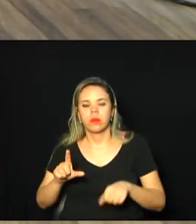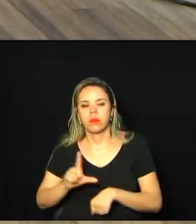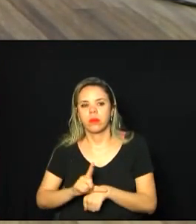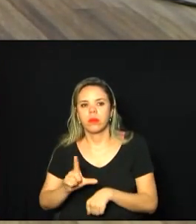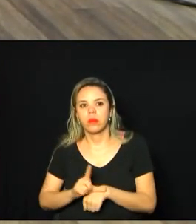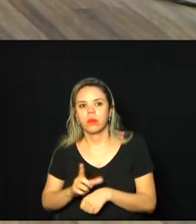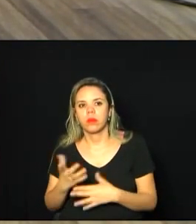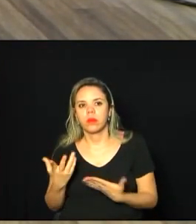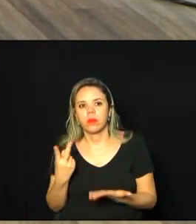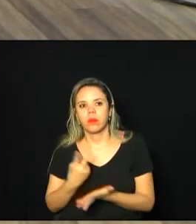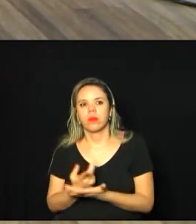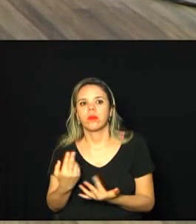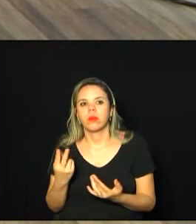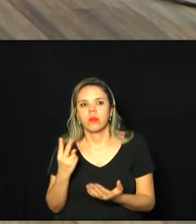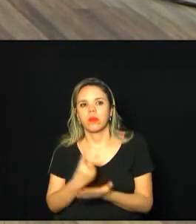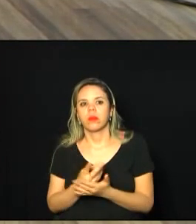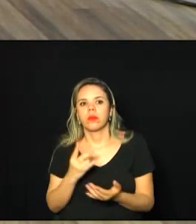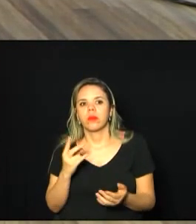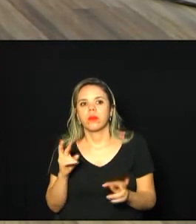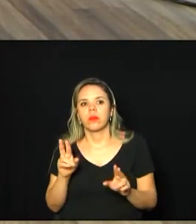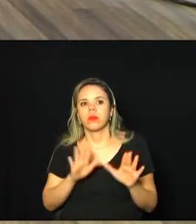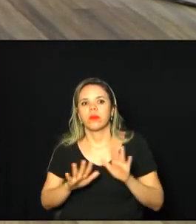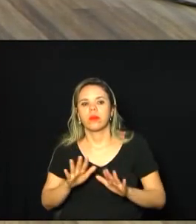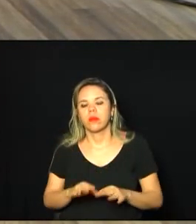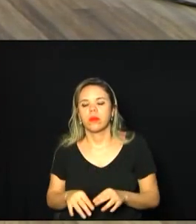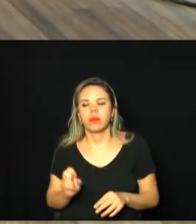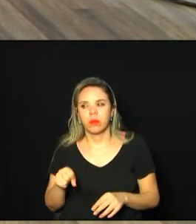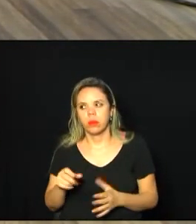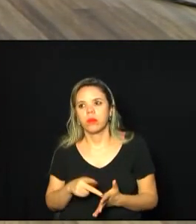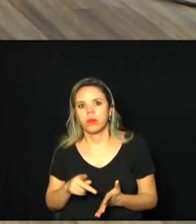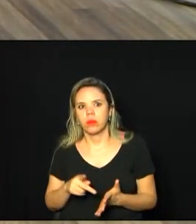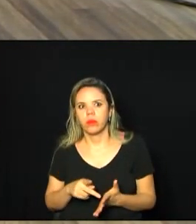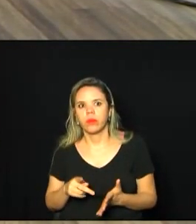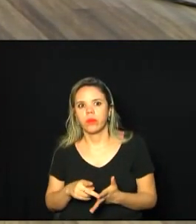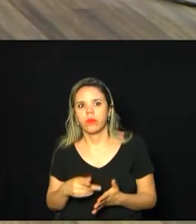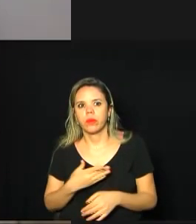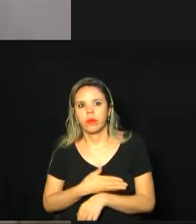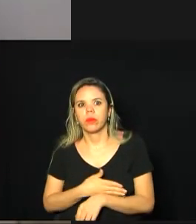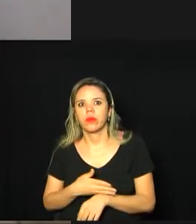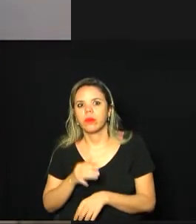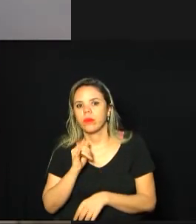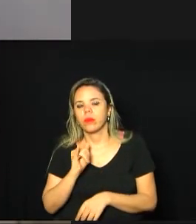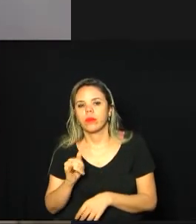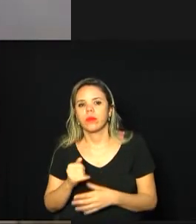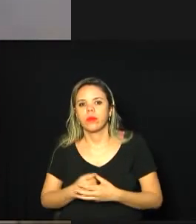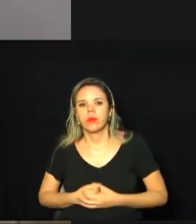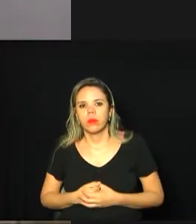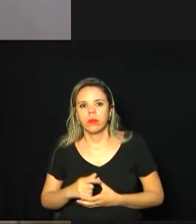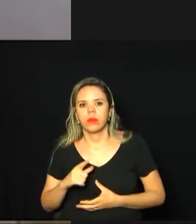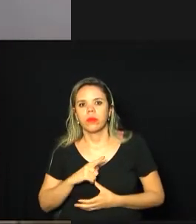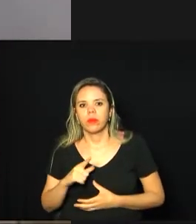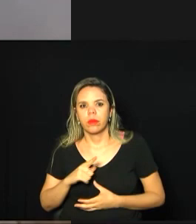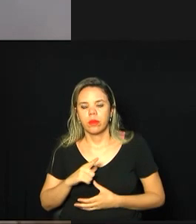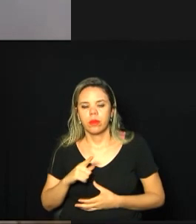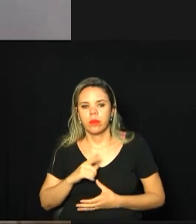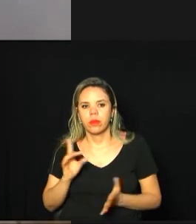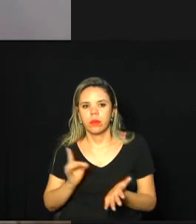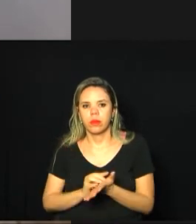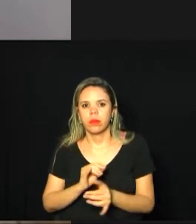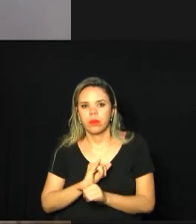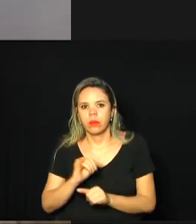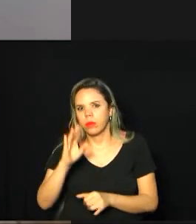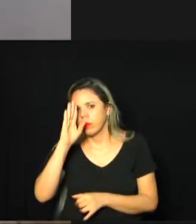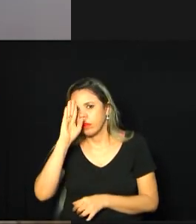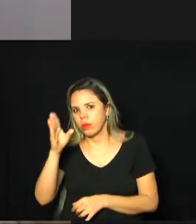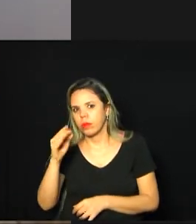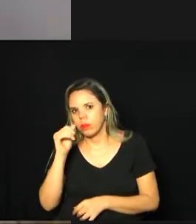estabelecimento. São os mesmos cuidados. Os mesmos cuidados. A gente costuma... a gente tem enfatizado,